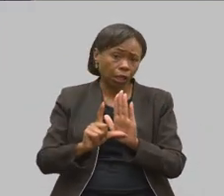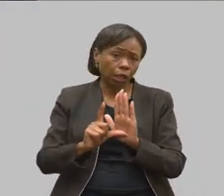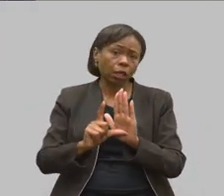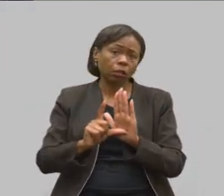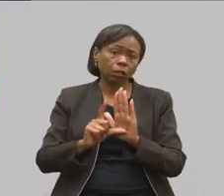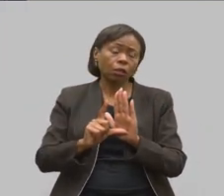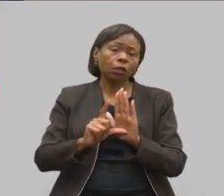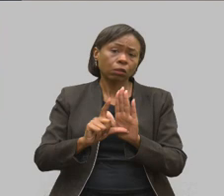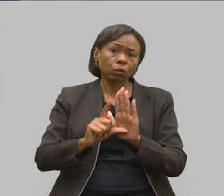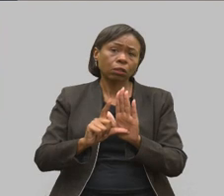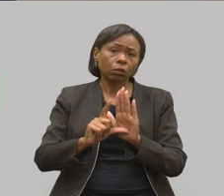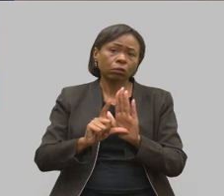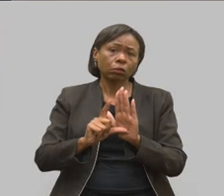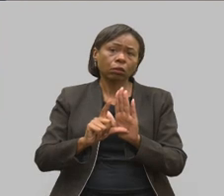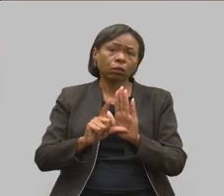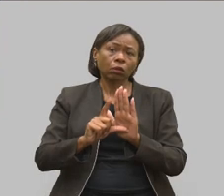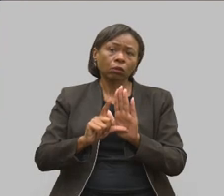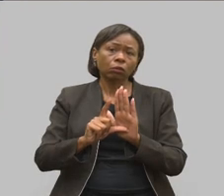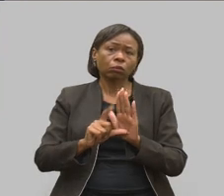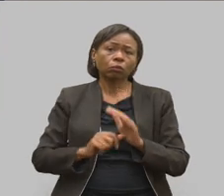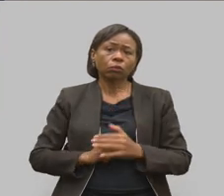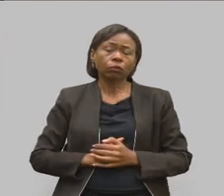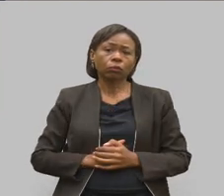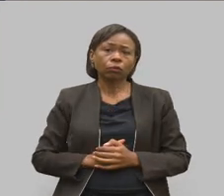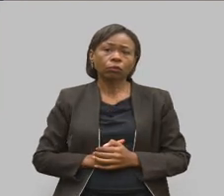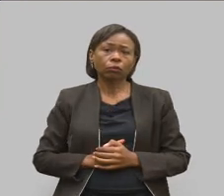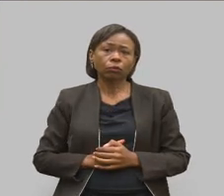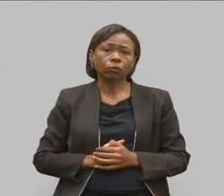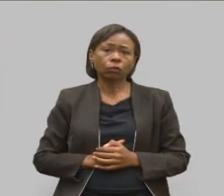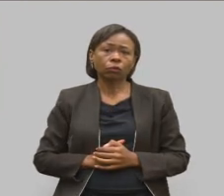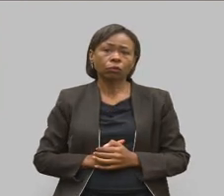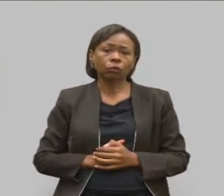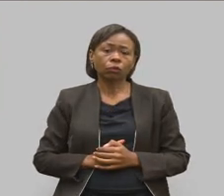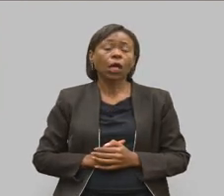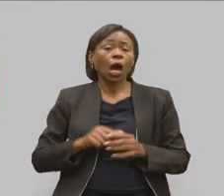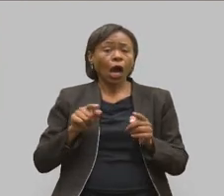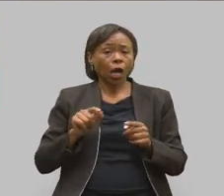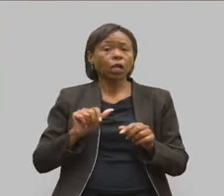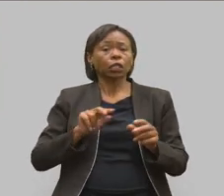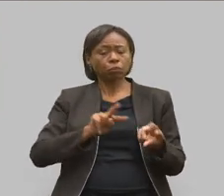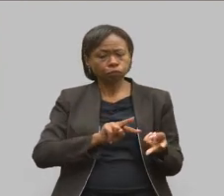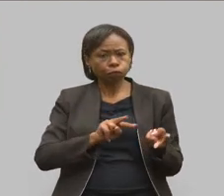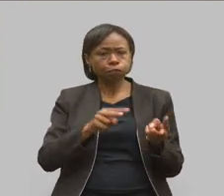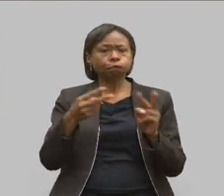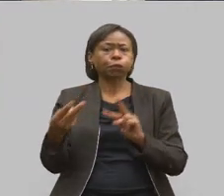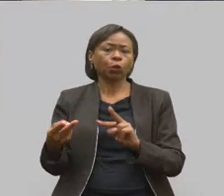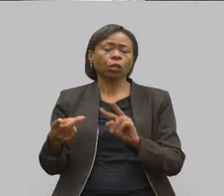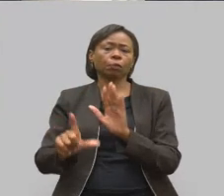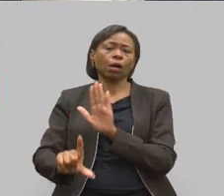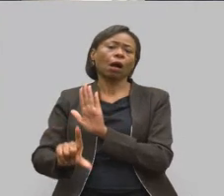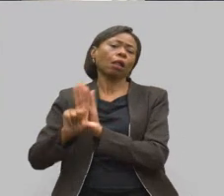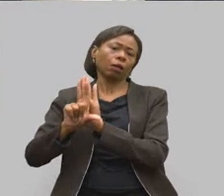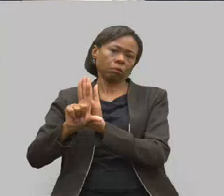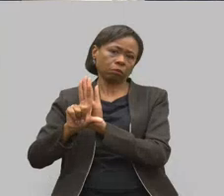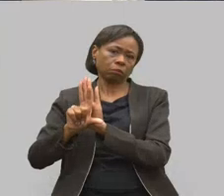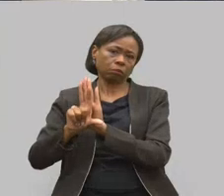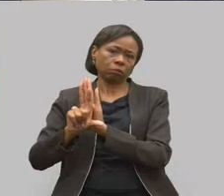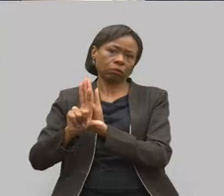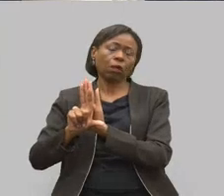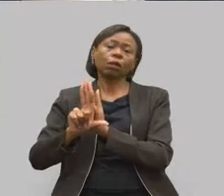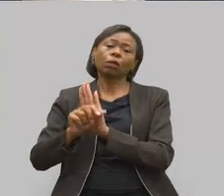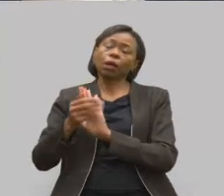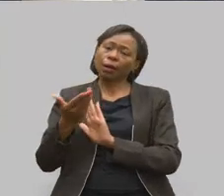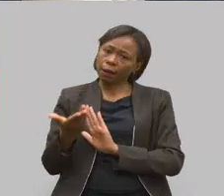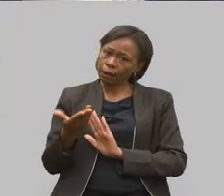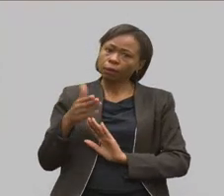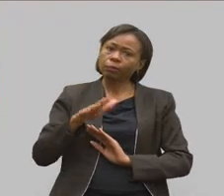então uma vez aprovado na eh no plenário Deixa de ser um projeto e passa ser lei isso tudo é um